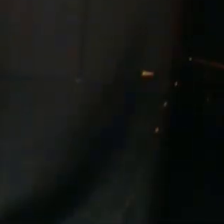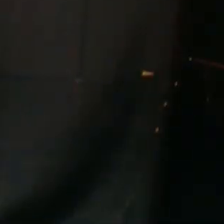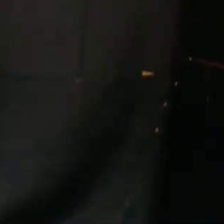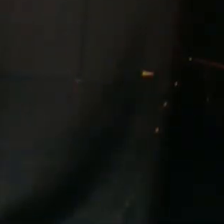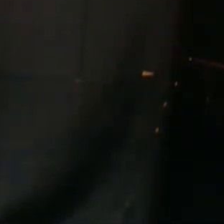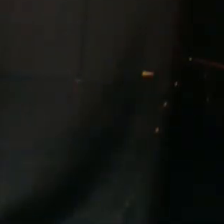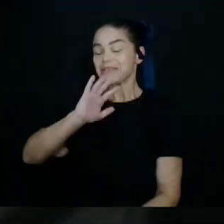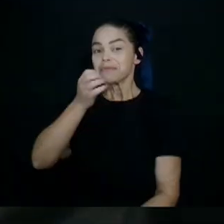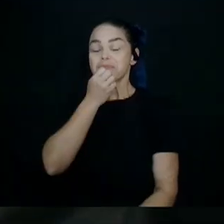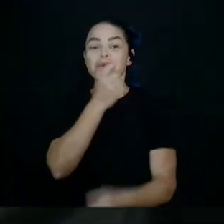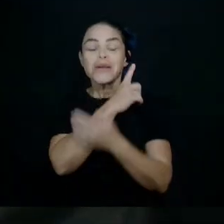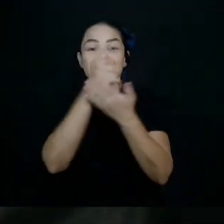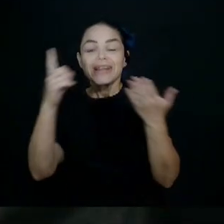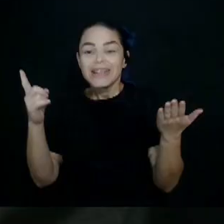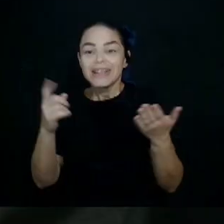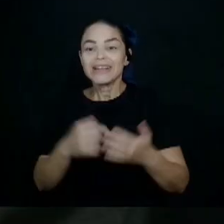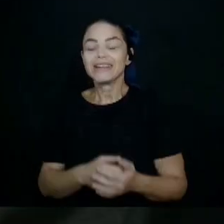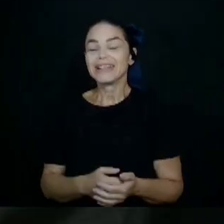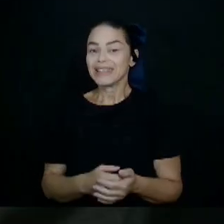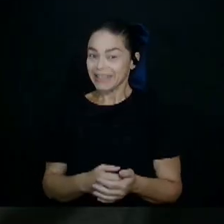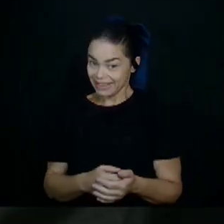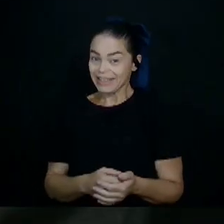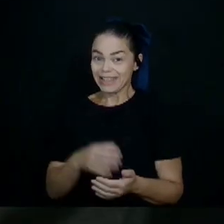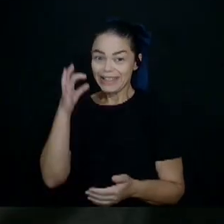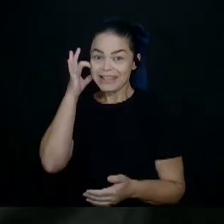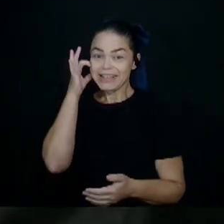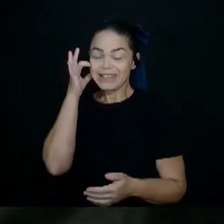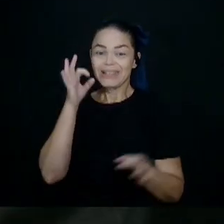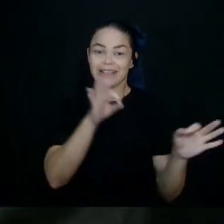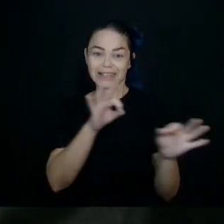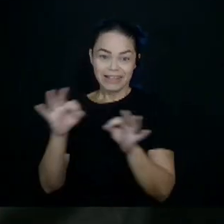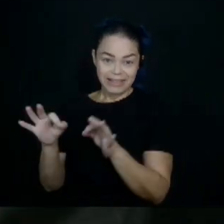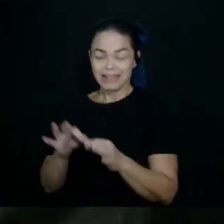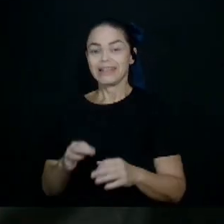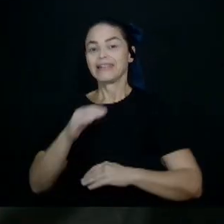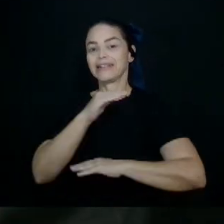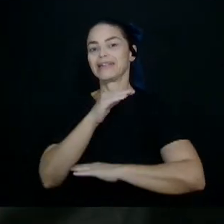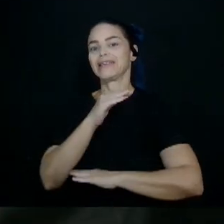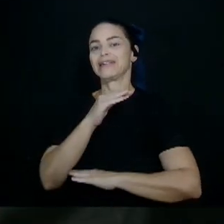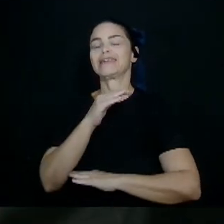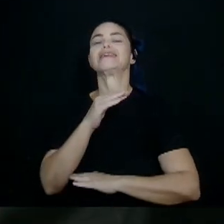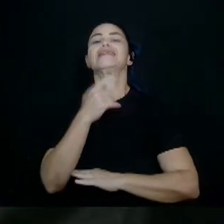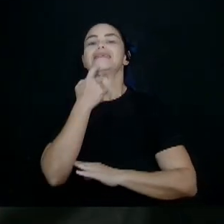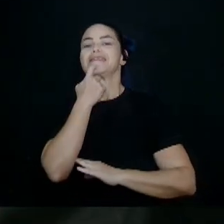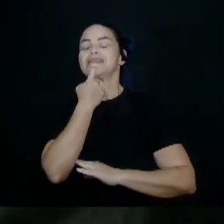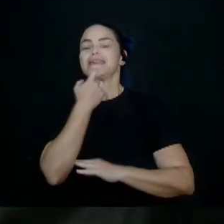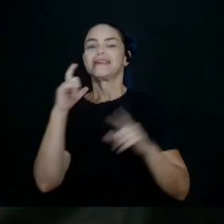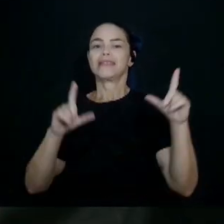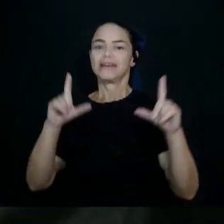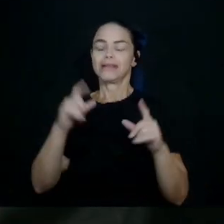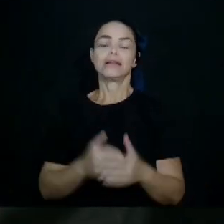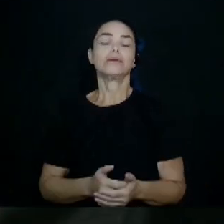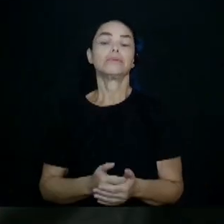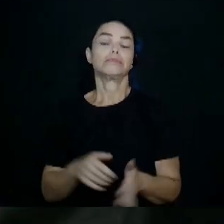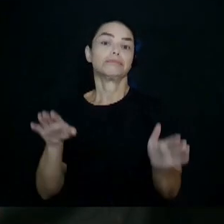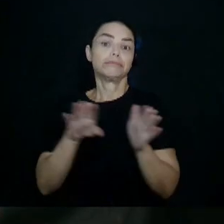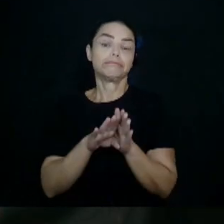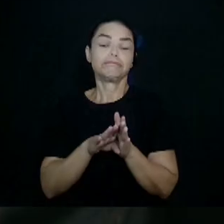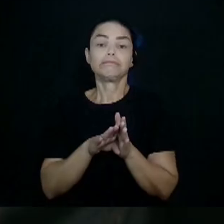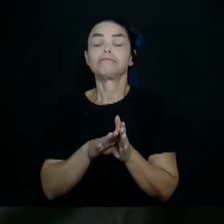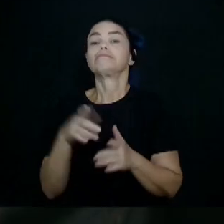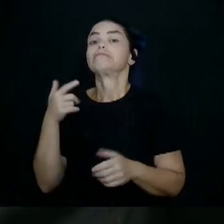Olá, muito bom dia para você que acompanha a programação da TV Câmara Campinas. Estamos chegando com mais uma edição do